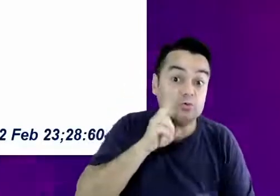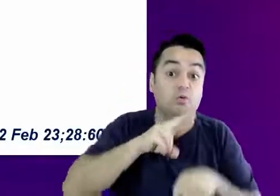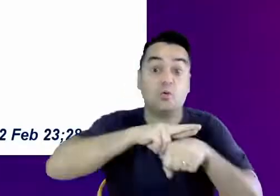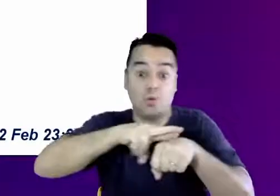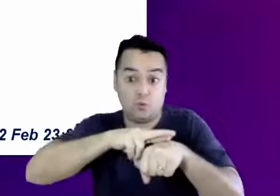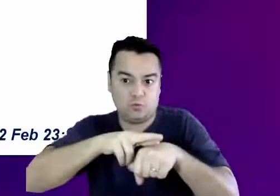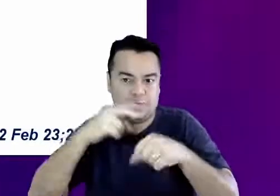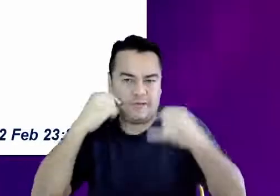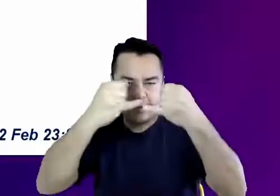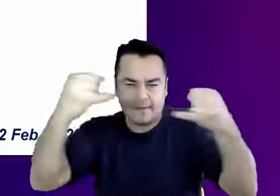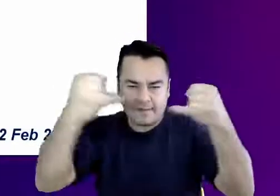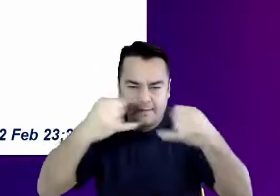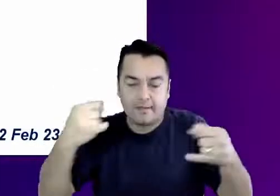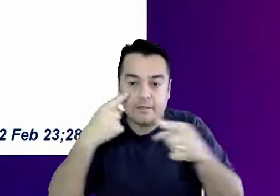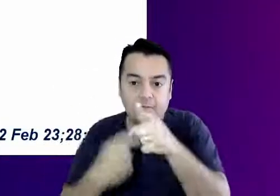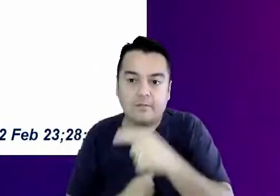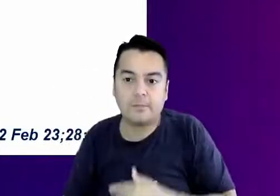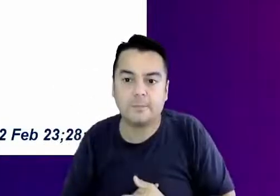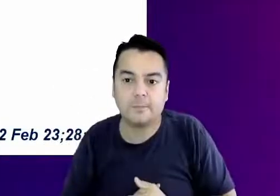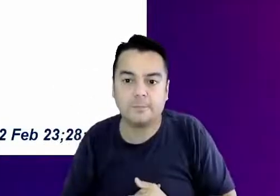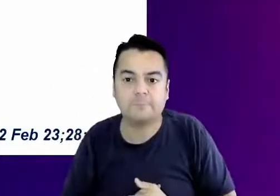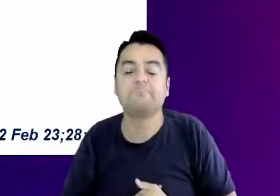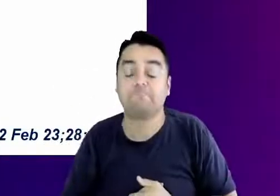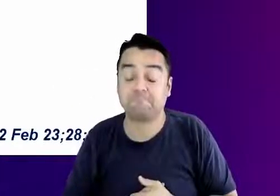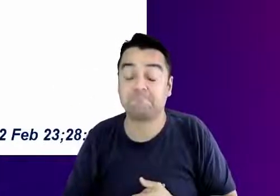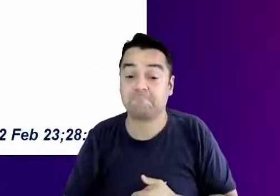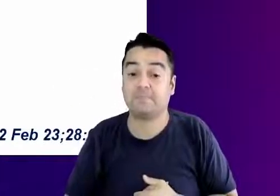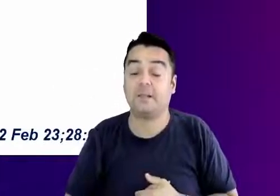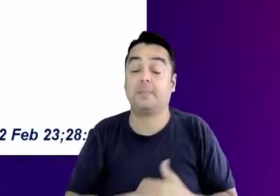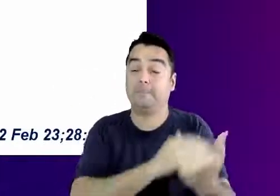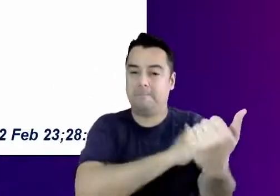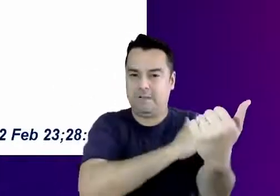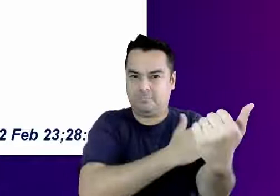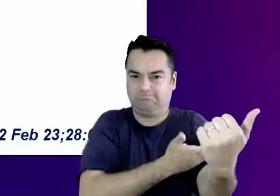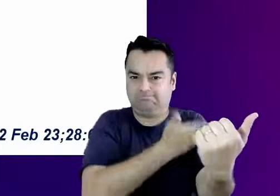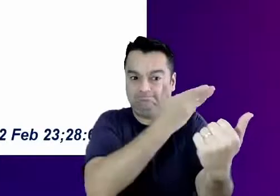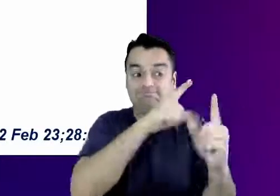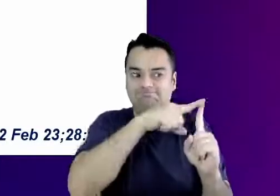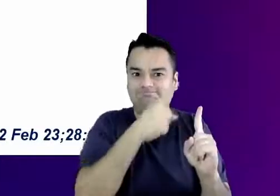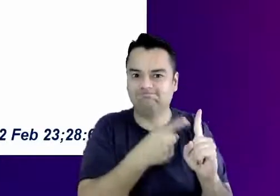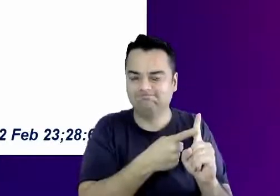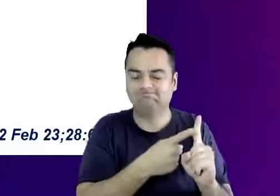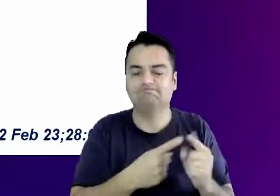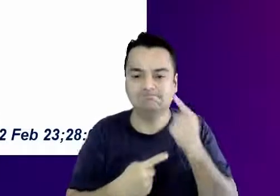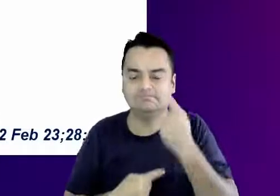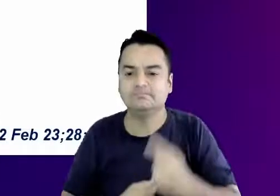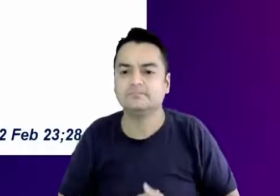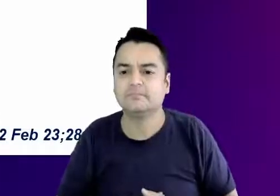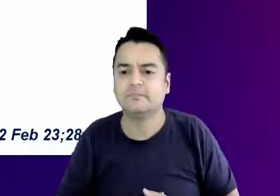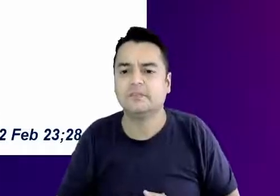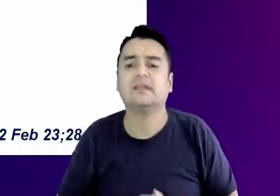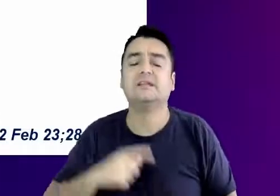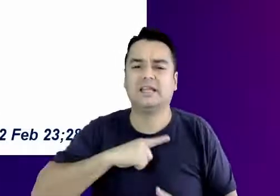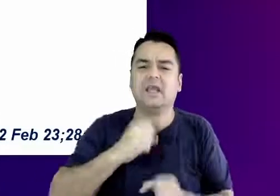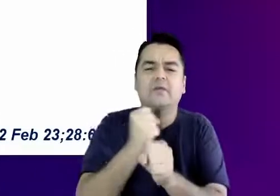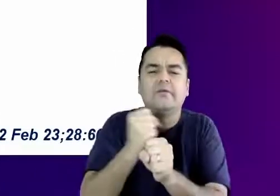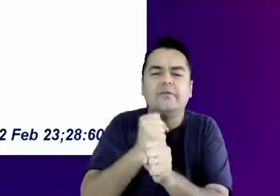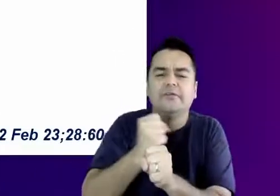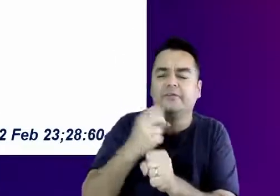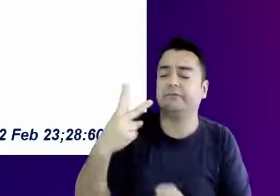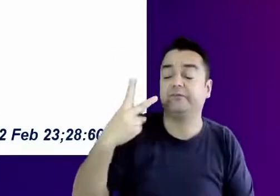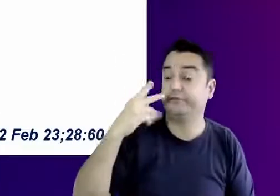e pré-eclâmpsia precoce. Vocês veem que nos últimos aí quase 20 anos não existe